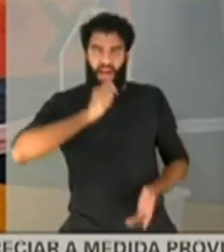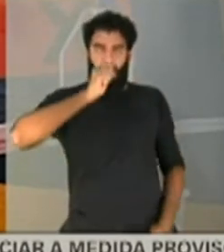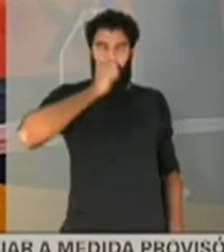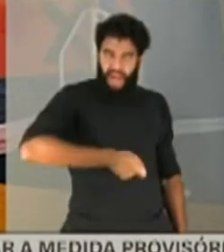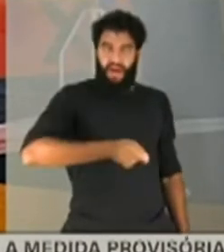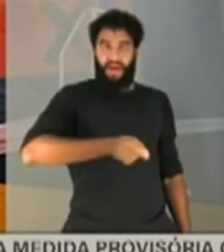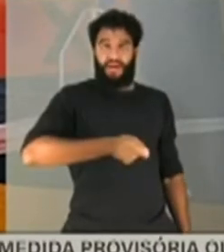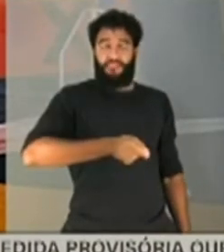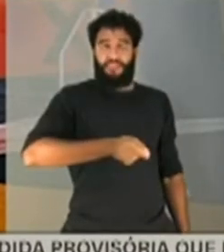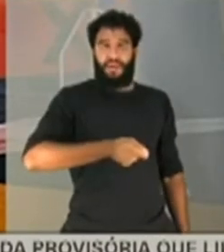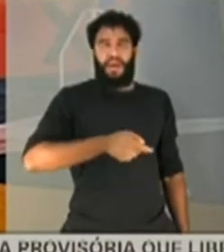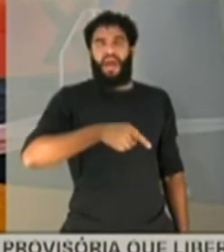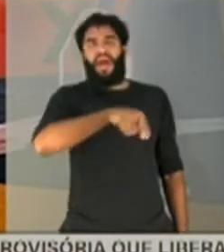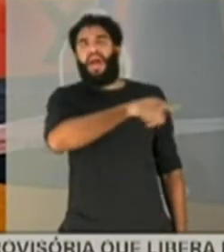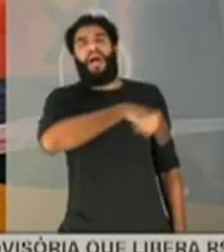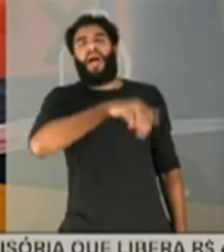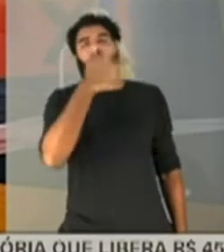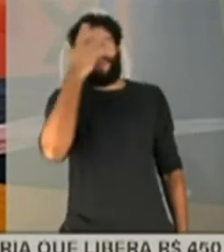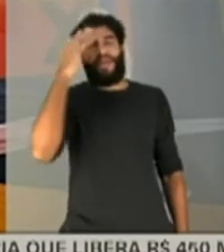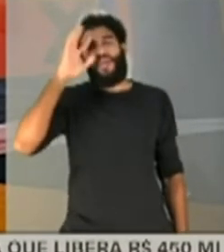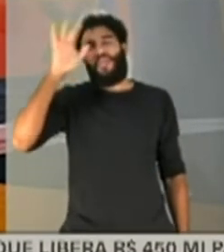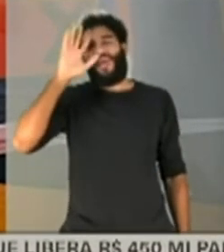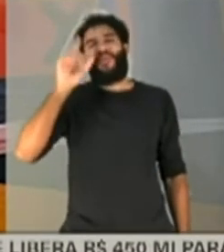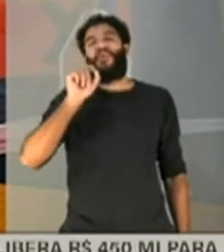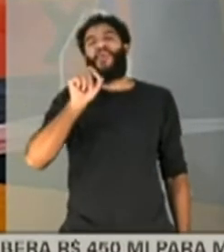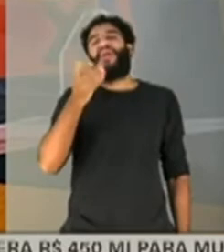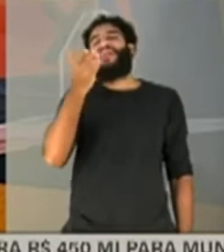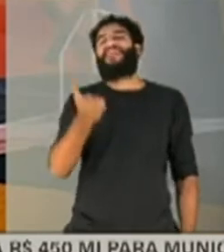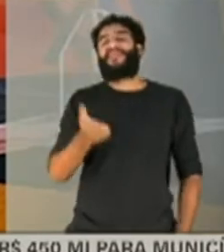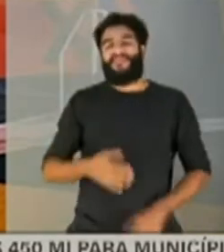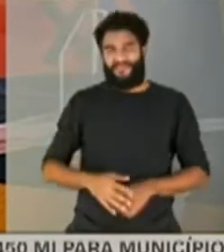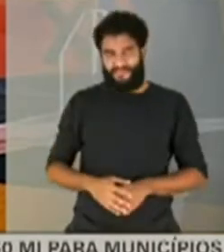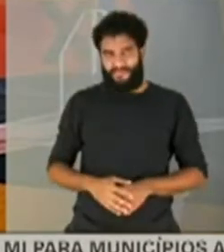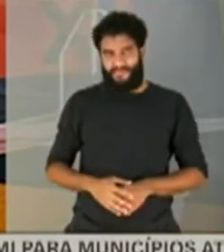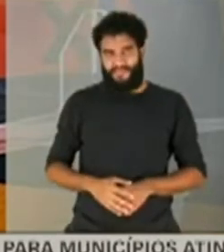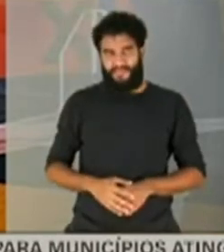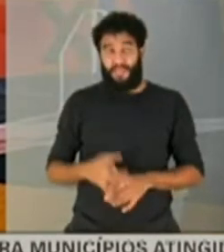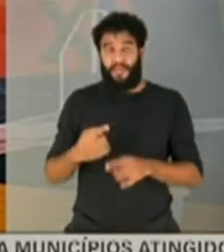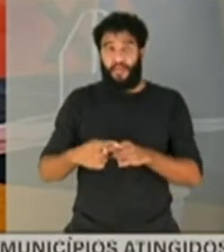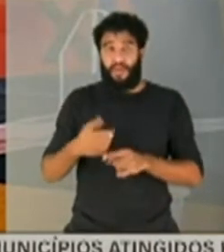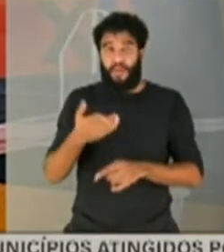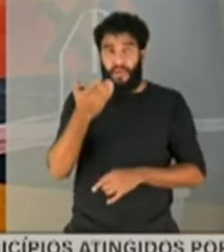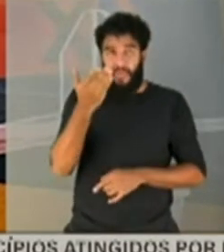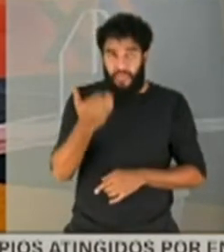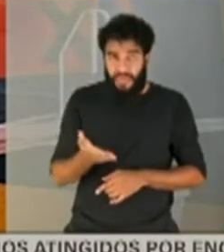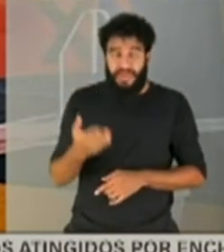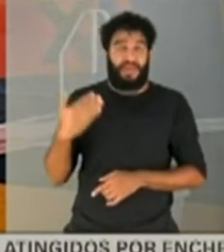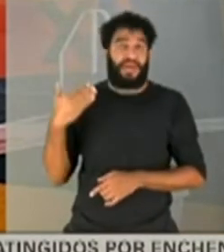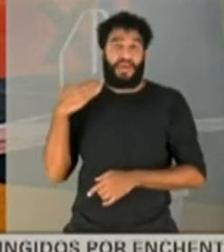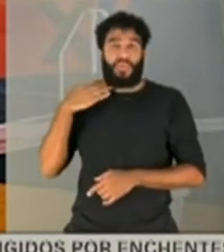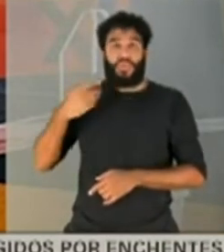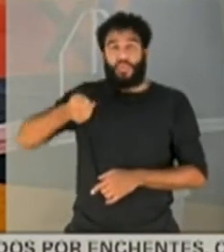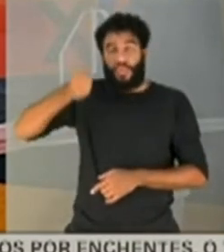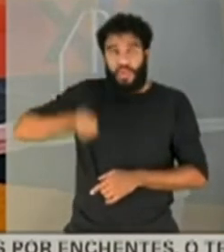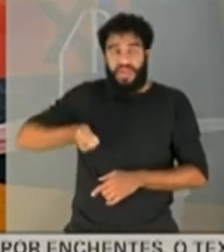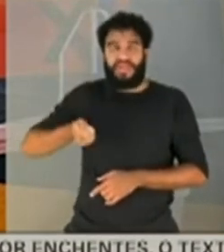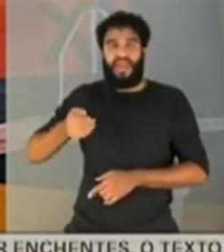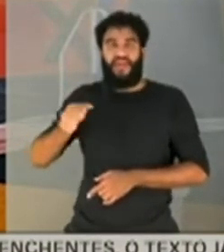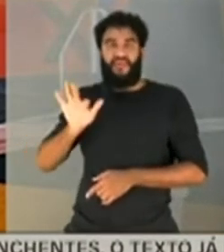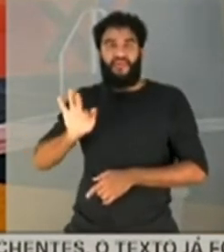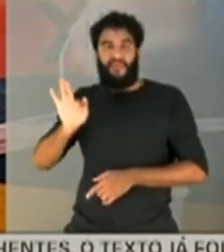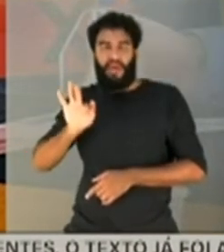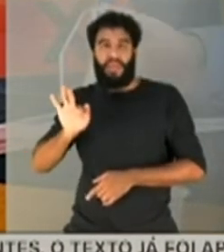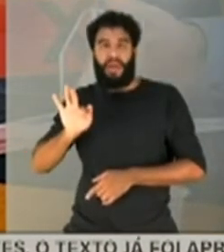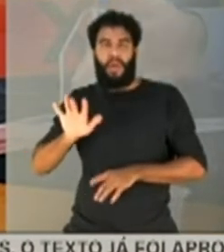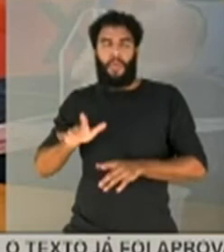condenar o que que essas pessoas estão pensando hoje do senhor Sou saiu do cargo de juiz federal para ser